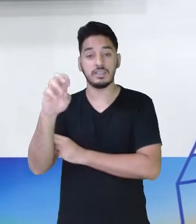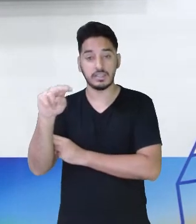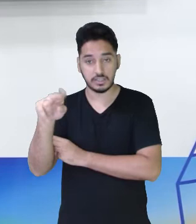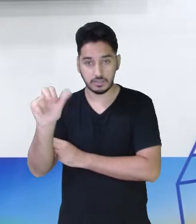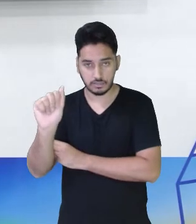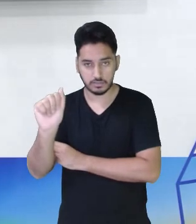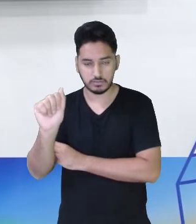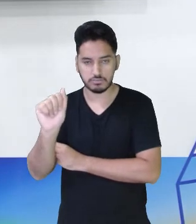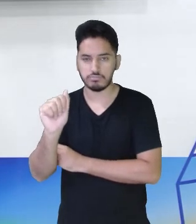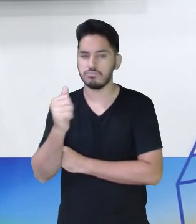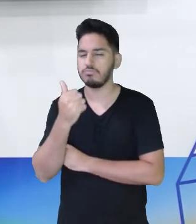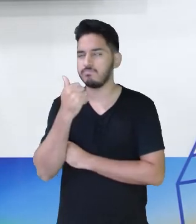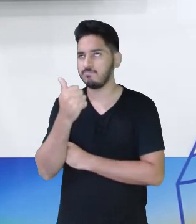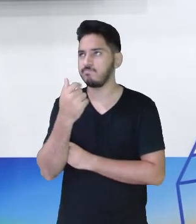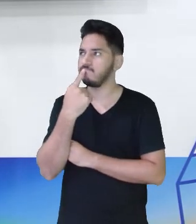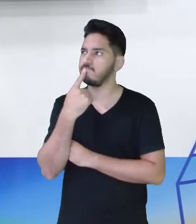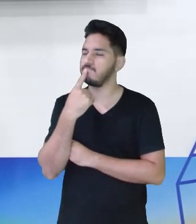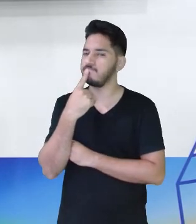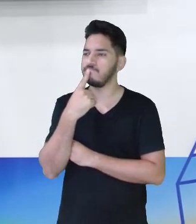milhar.